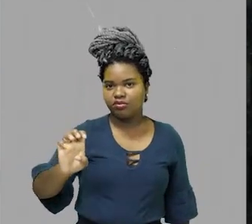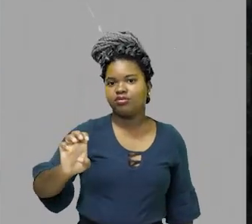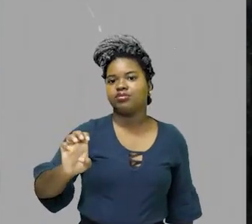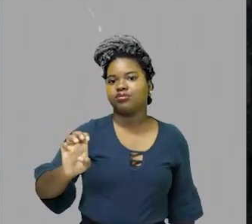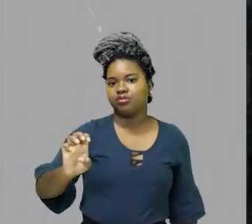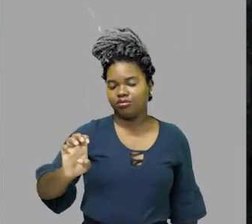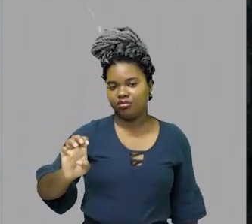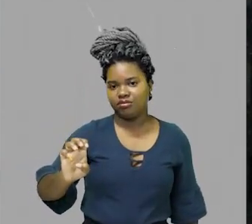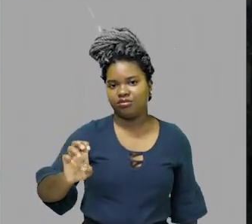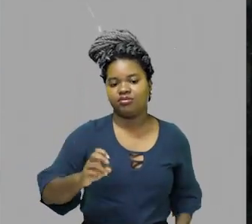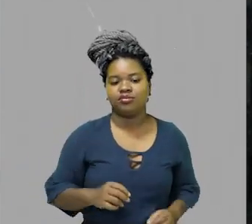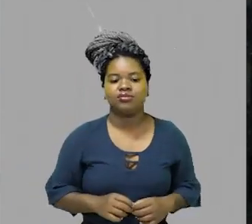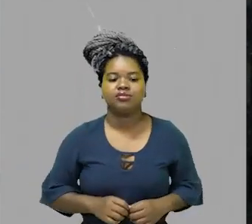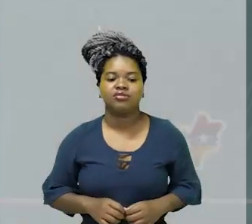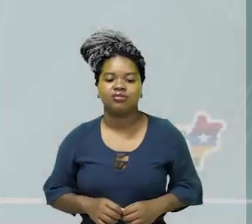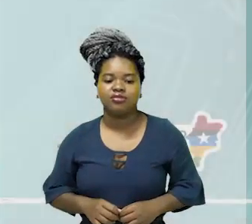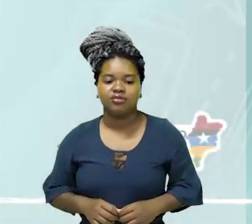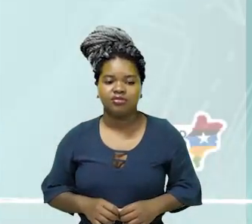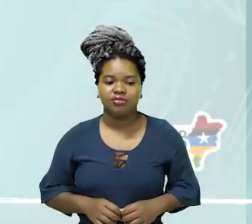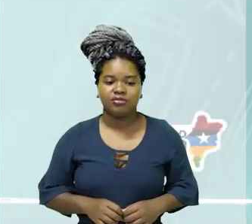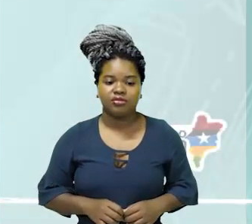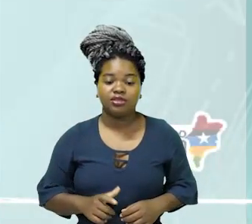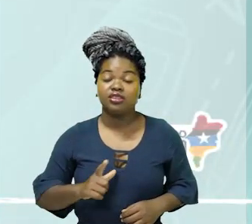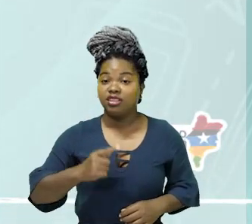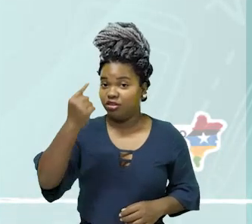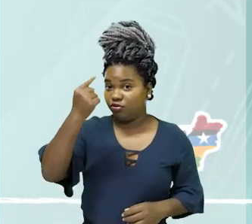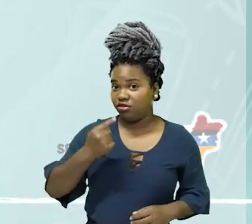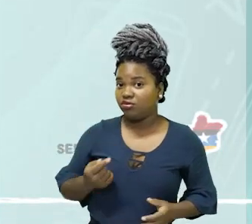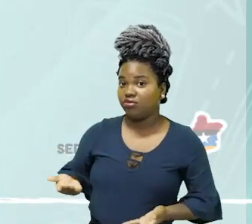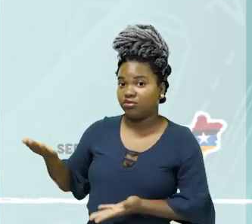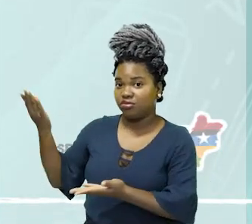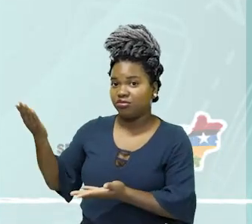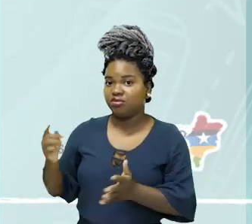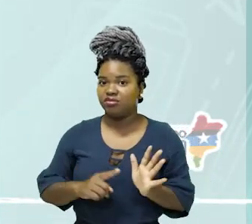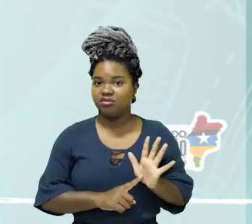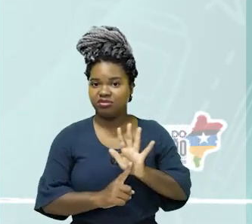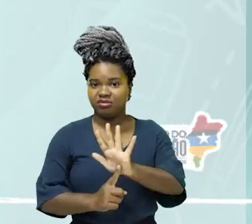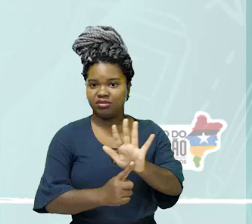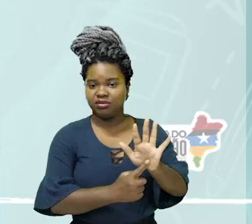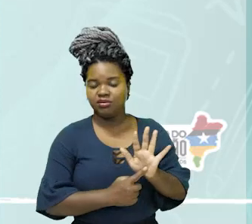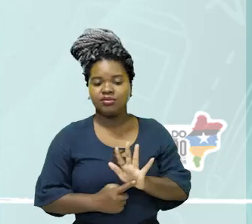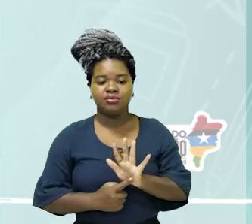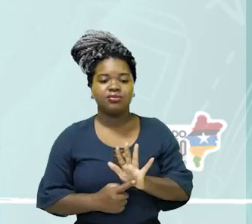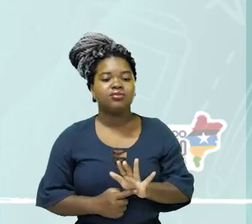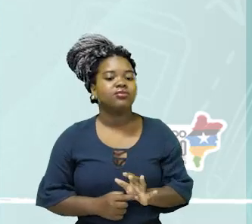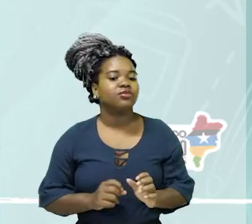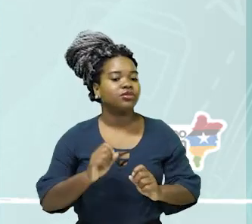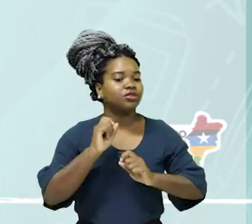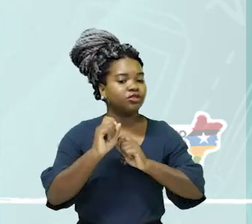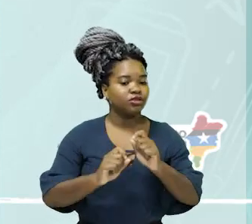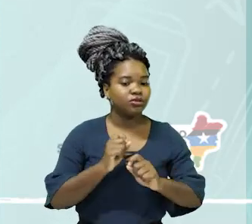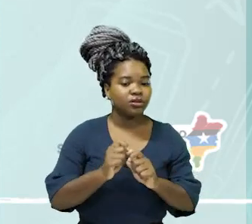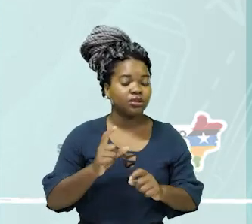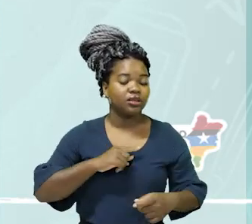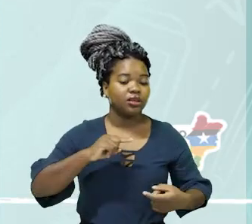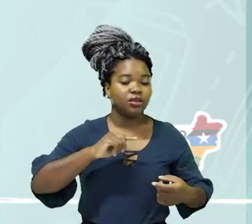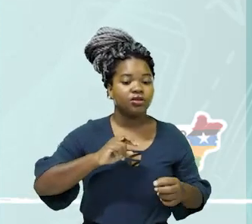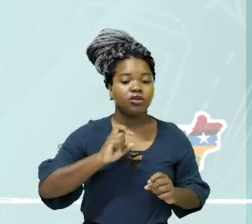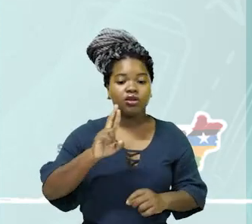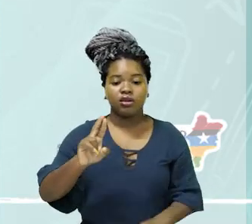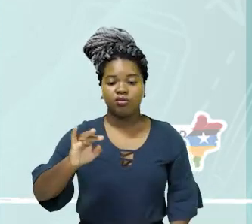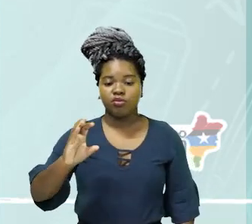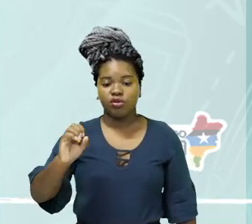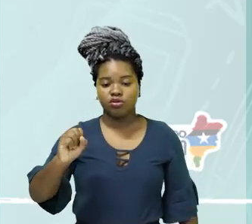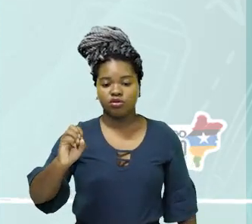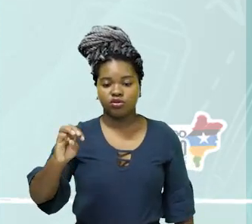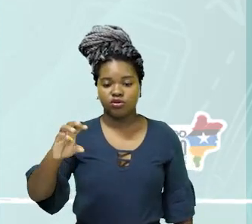formada pelo DNA. E nesse processo que eu mostrei para vocês, que o ribossomo produziu essa